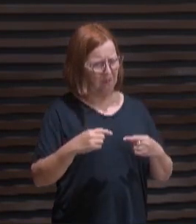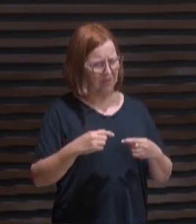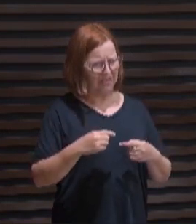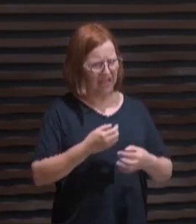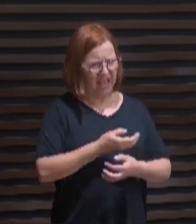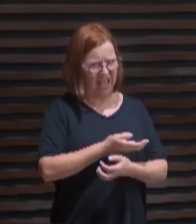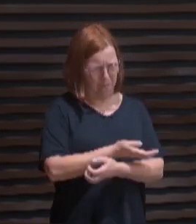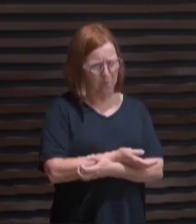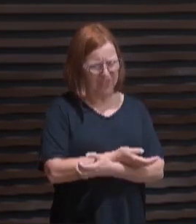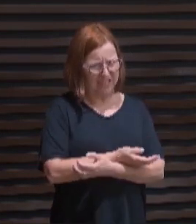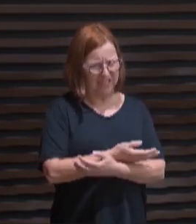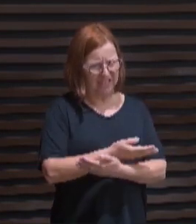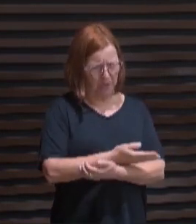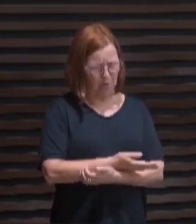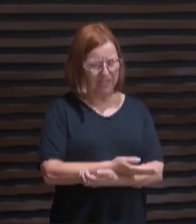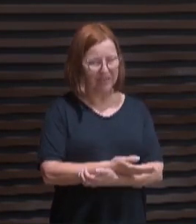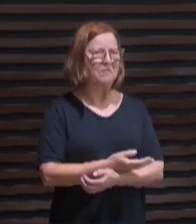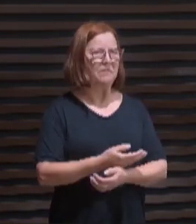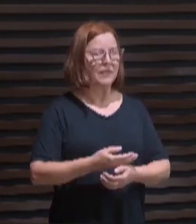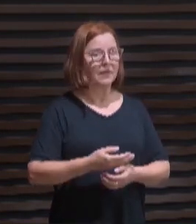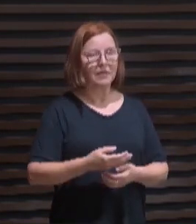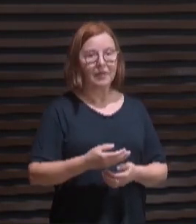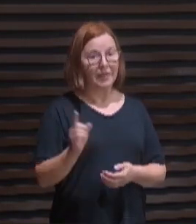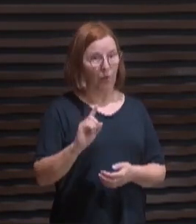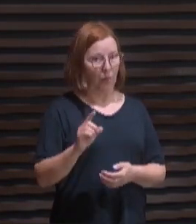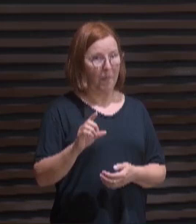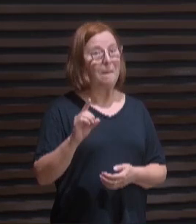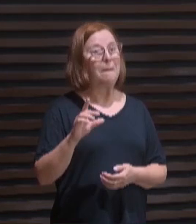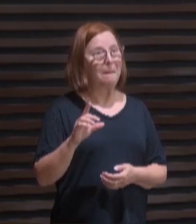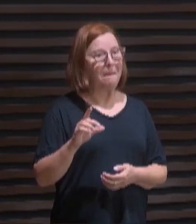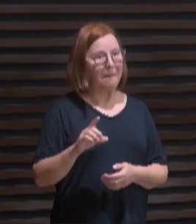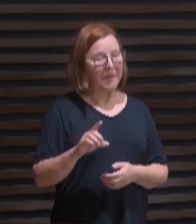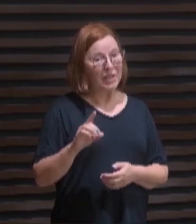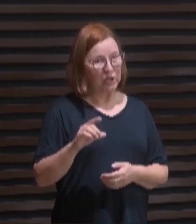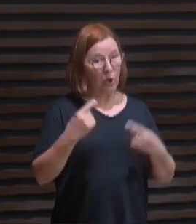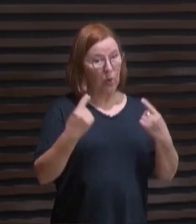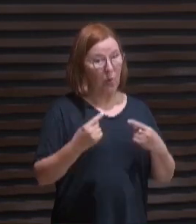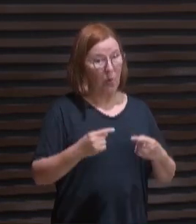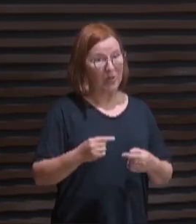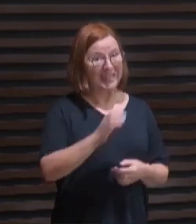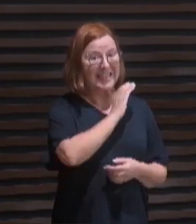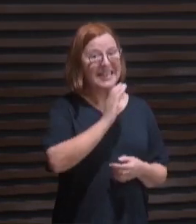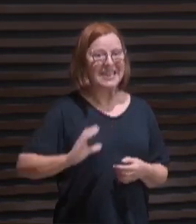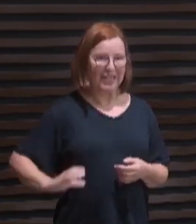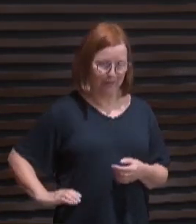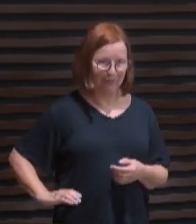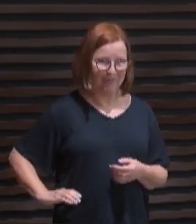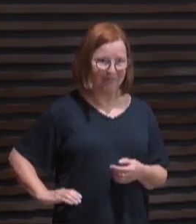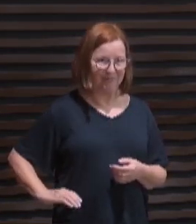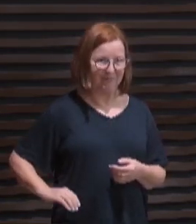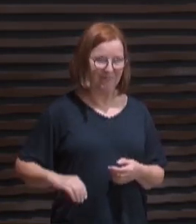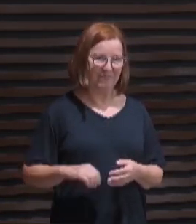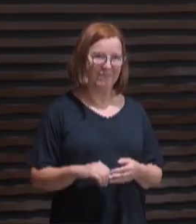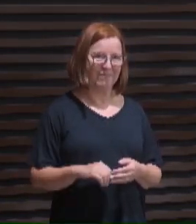A coisa é contra Cristo, é contra o ungido. Essa guerra toda